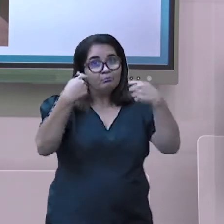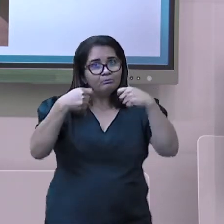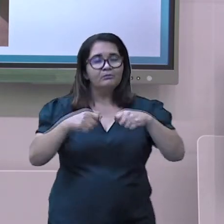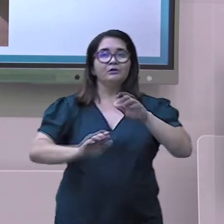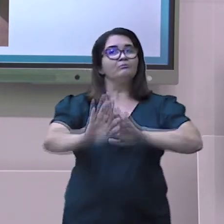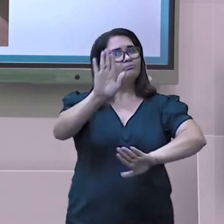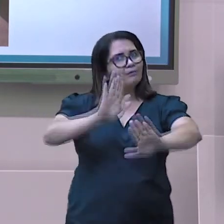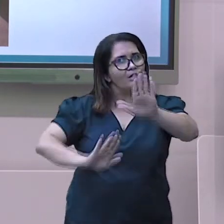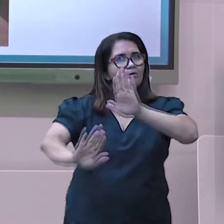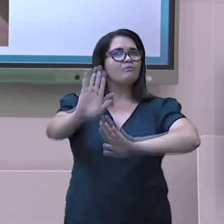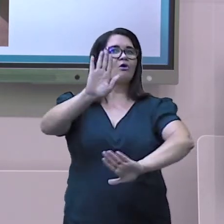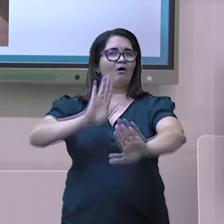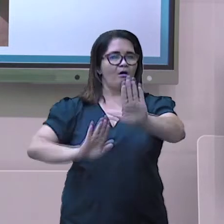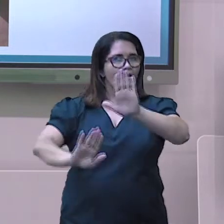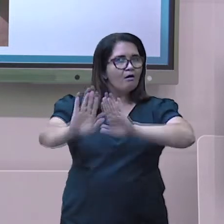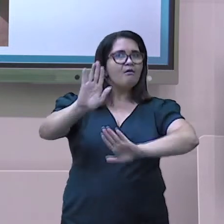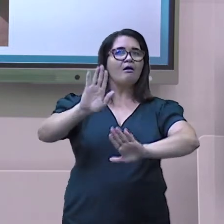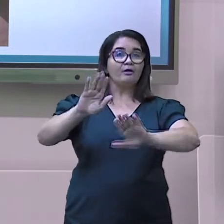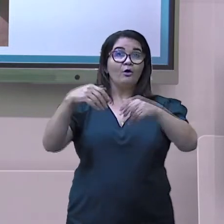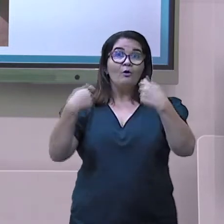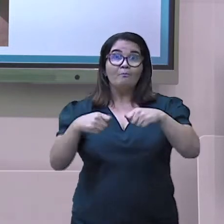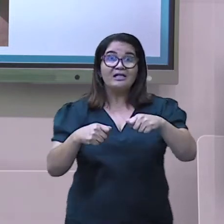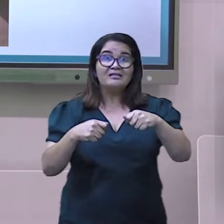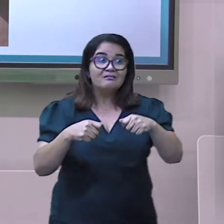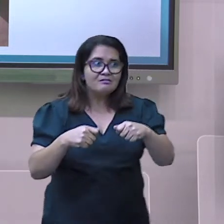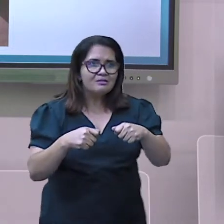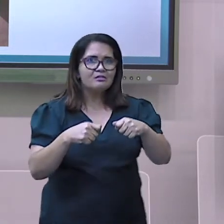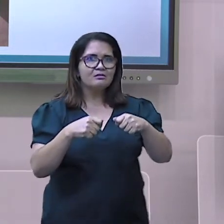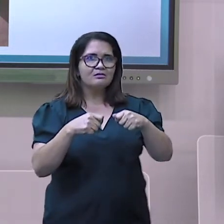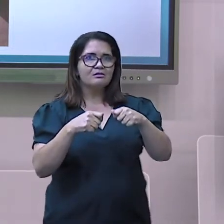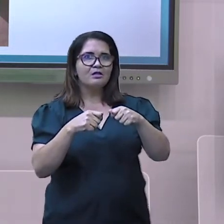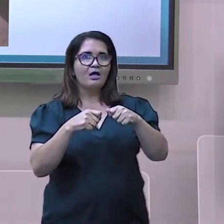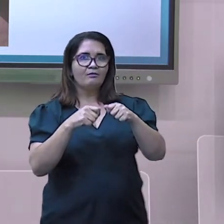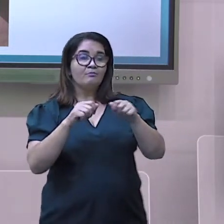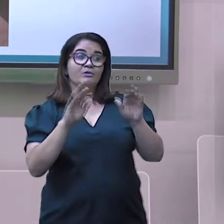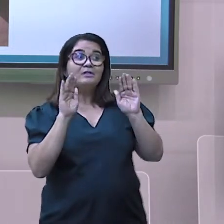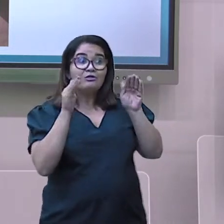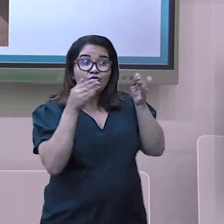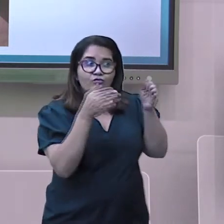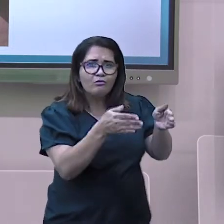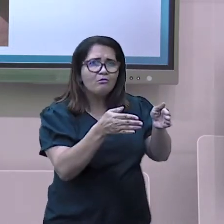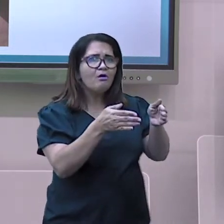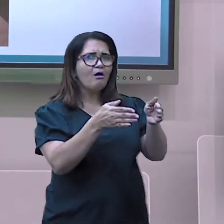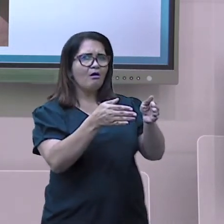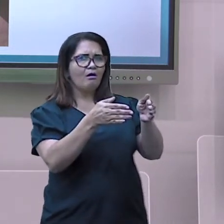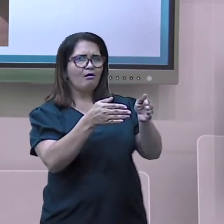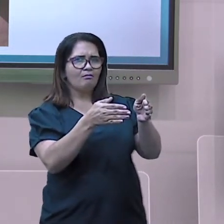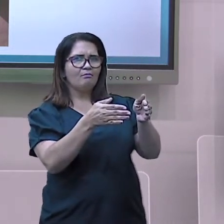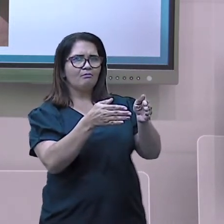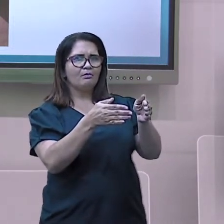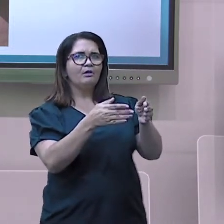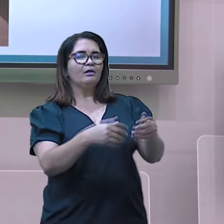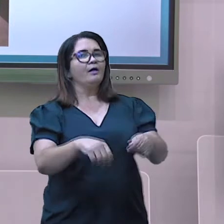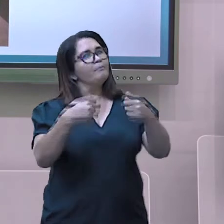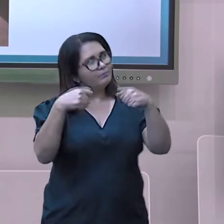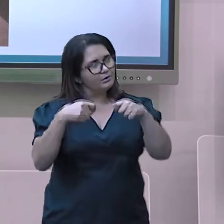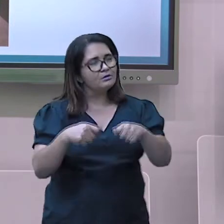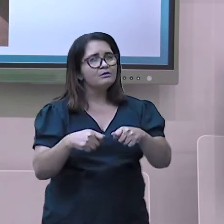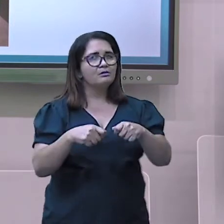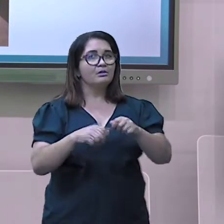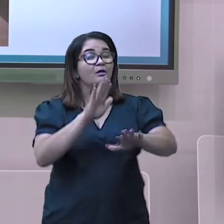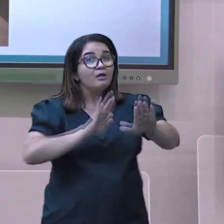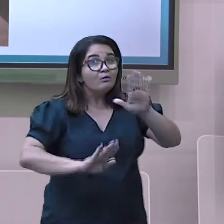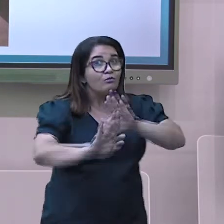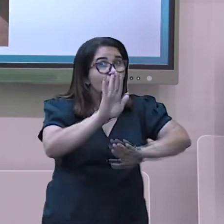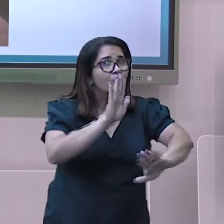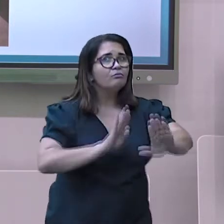está atento. Eu vou pisar nesse tapete aqui, vou tomar cuidado para eu não cair. Não, você vai andando, porque